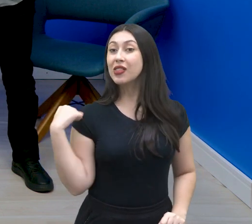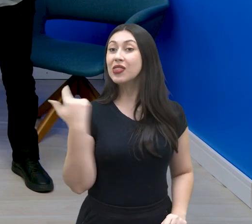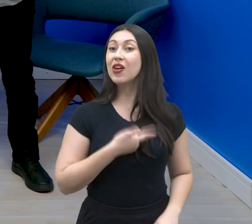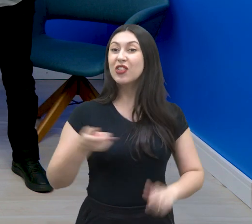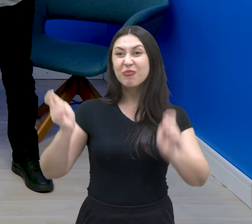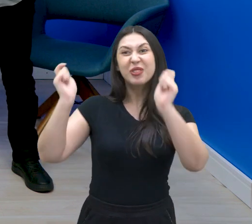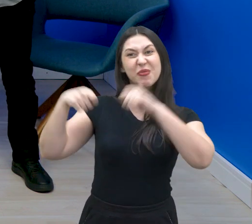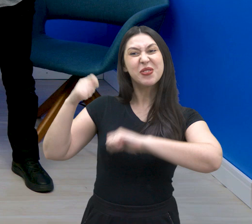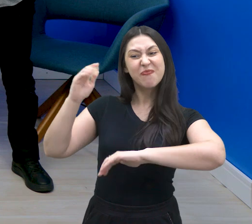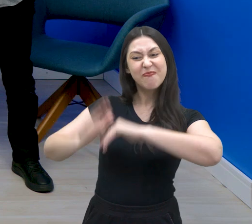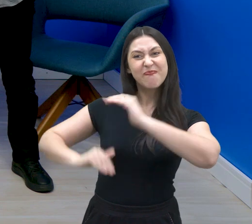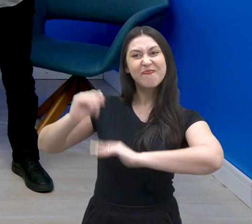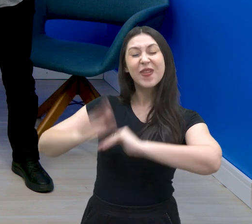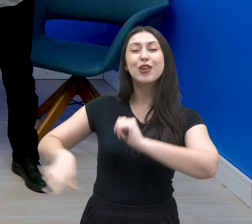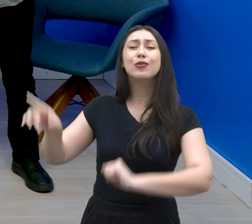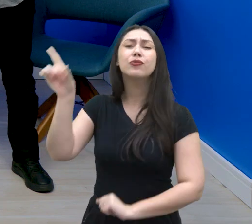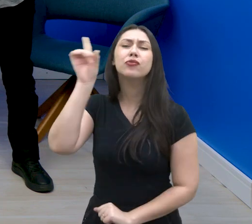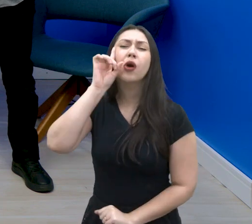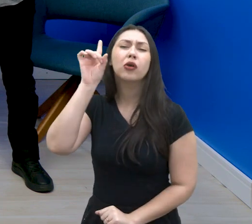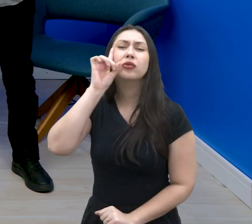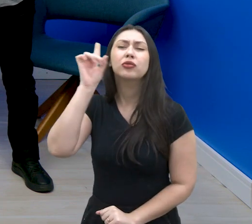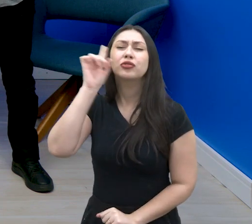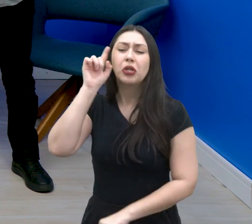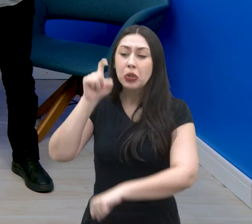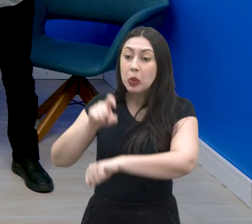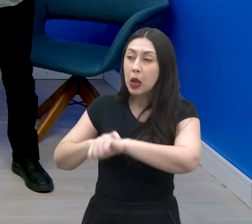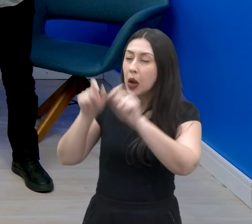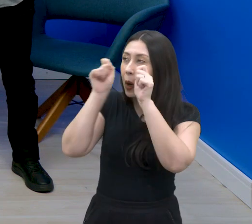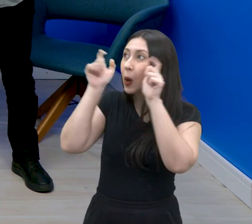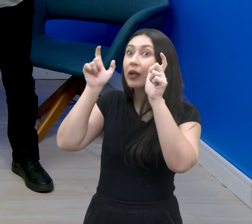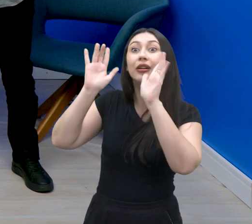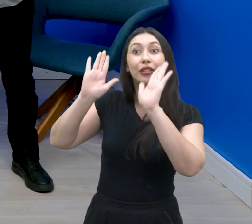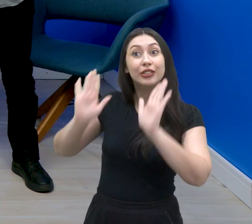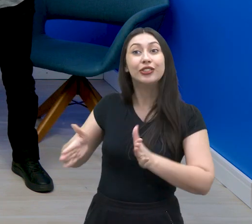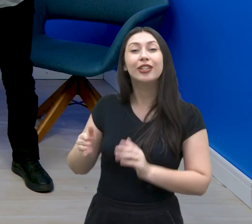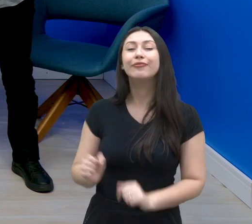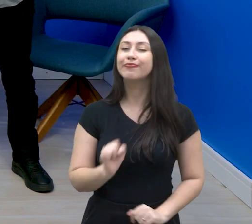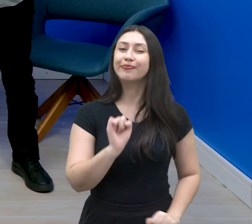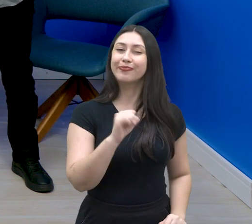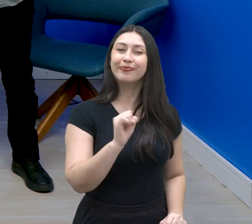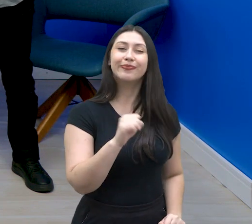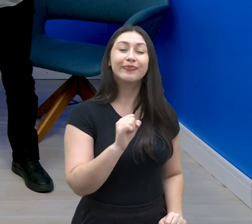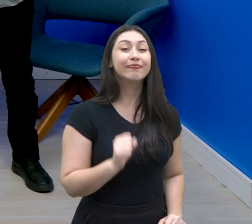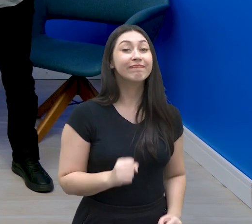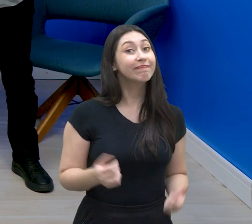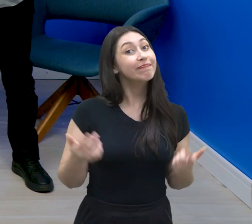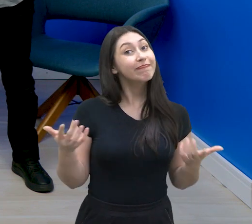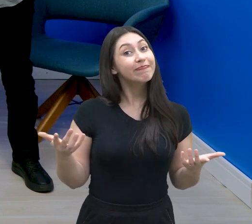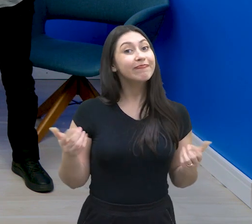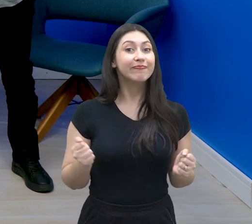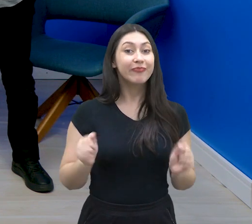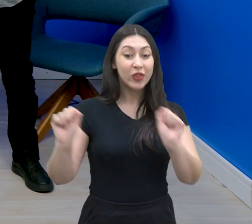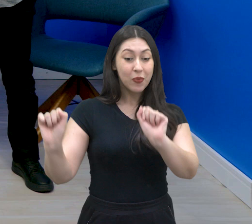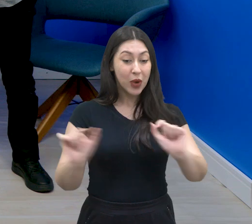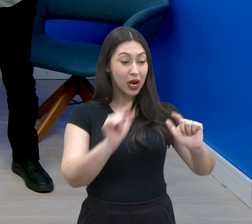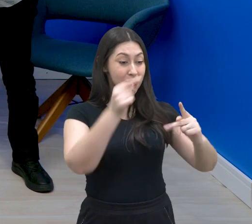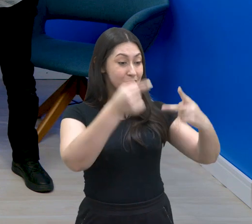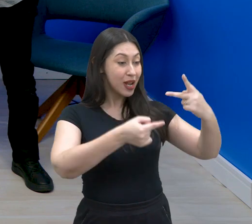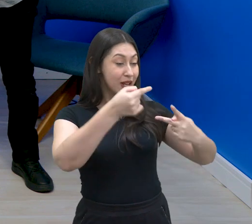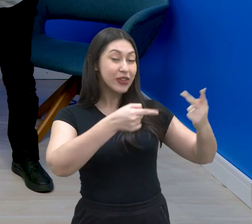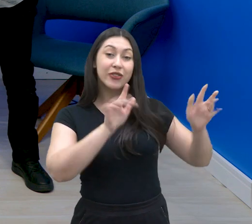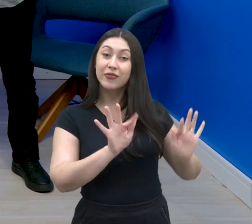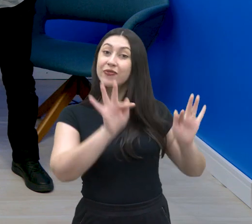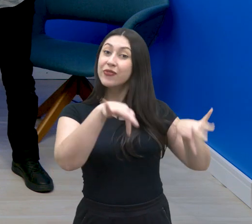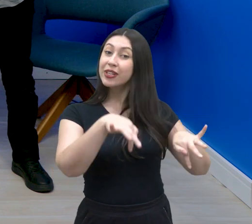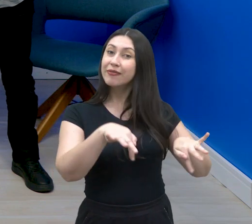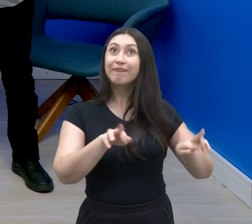pode aplicar a política no nosso dia a dia desde o momento em que a gente acorda. Exatamente. Bom, gente, termina aqui o